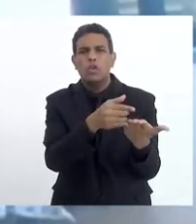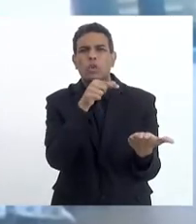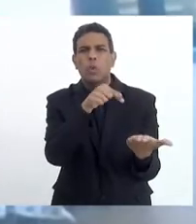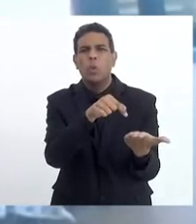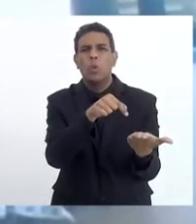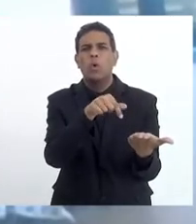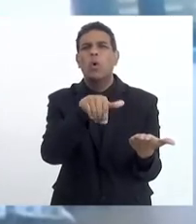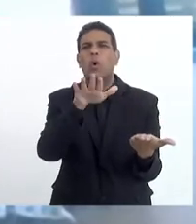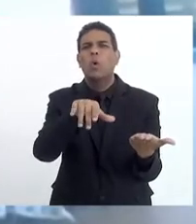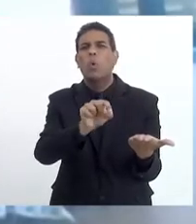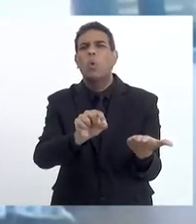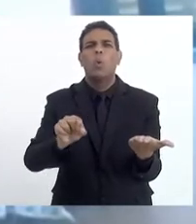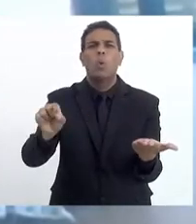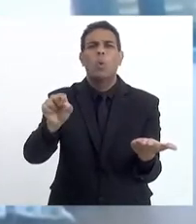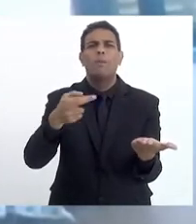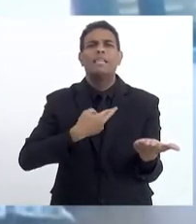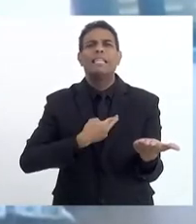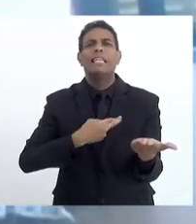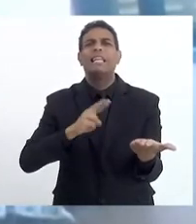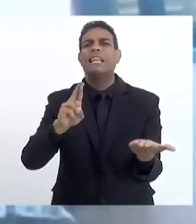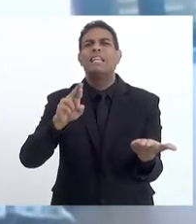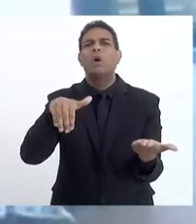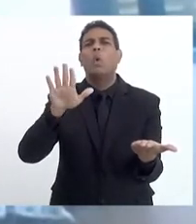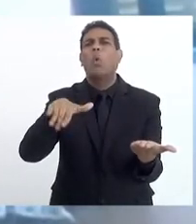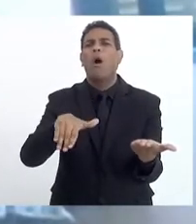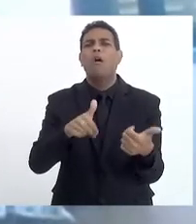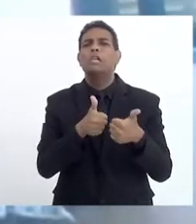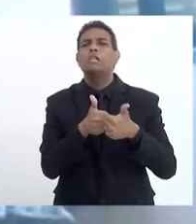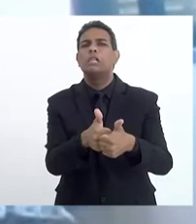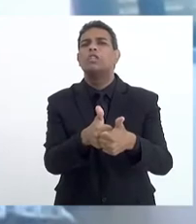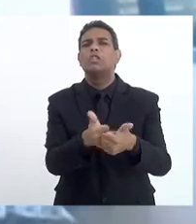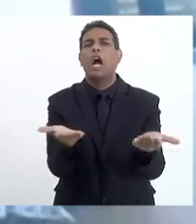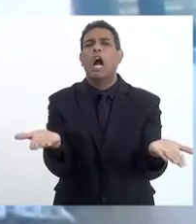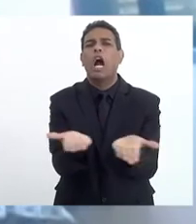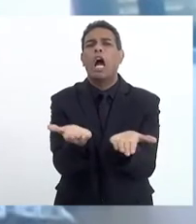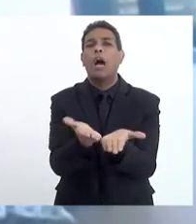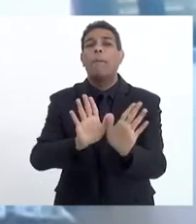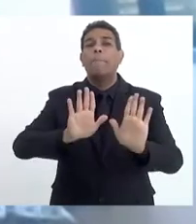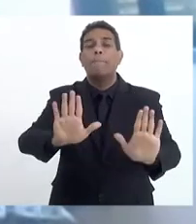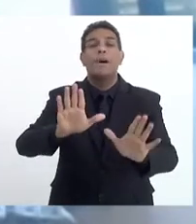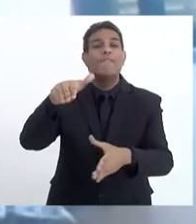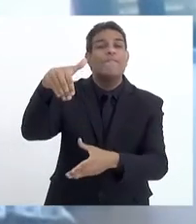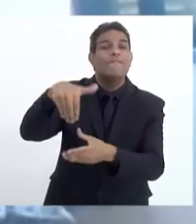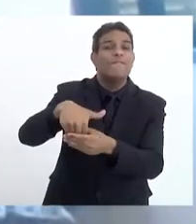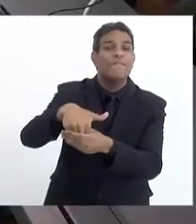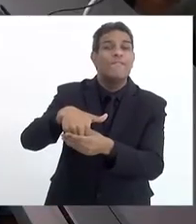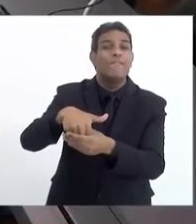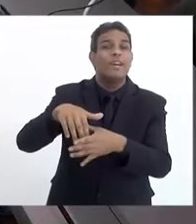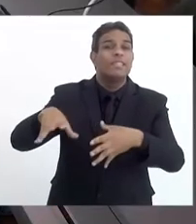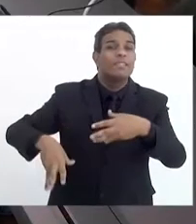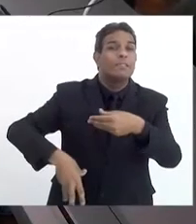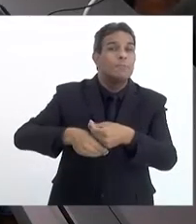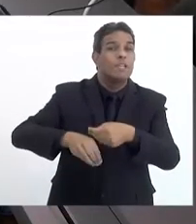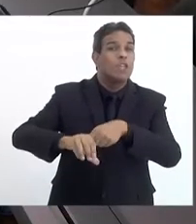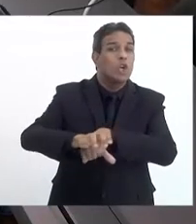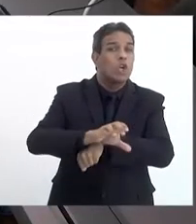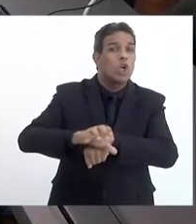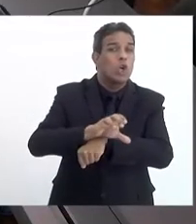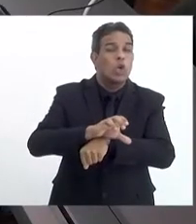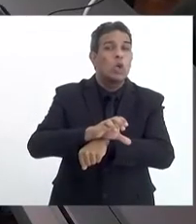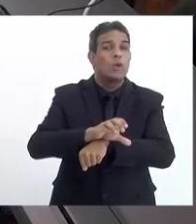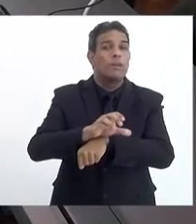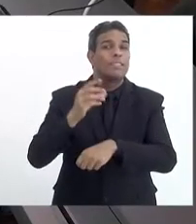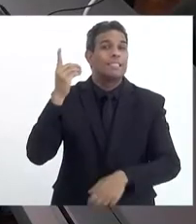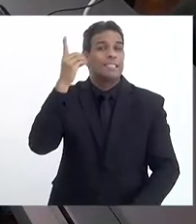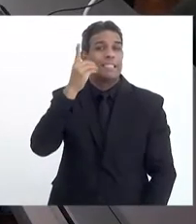Proíbe a utilização da religião cristã. Não, mas tem que ver o voto. É constitucional, é com emendas. O deputado